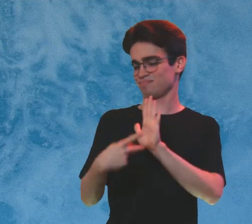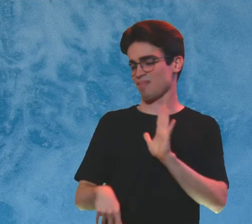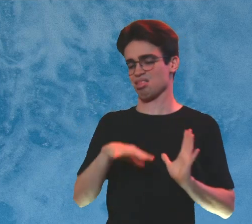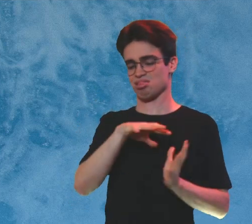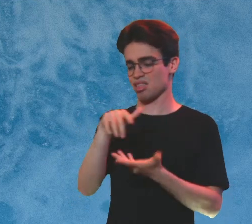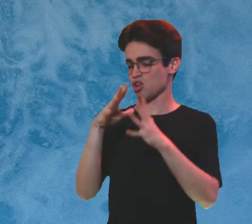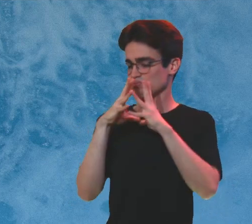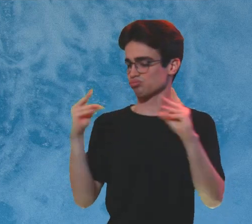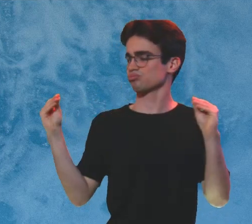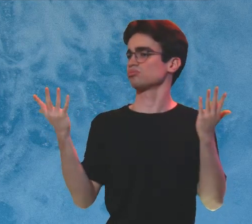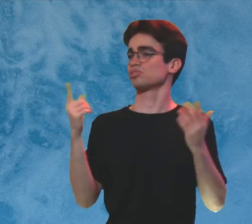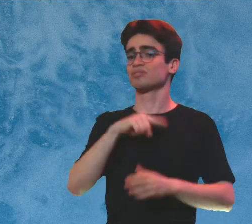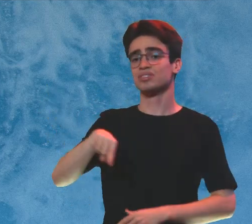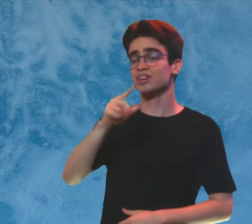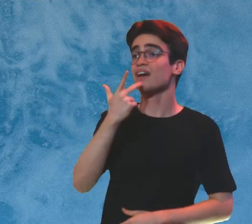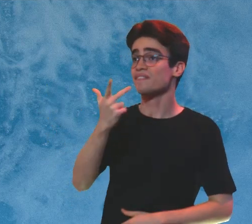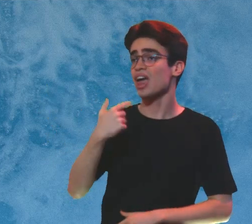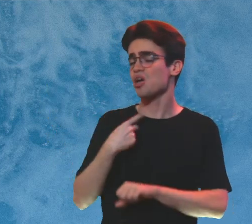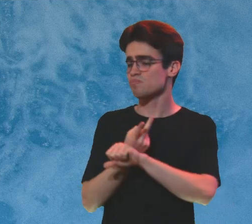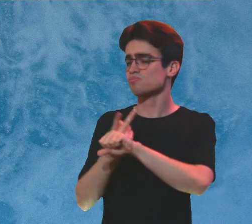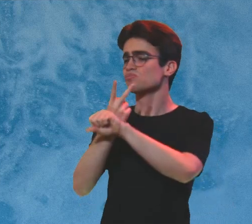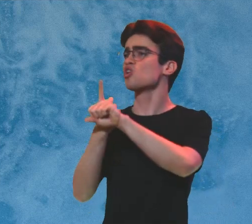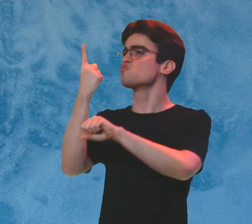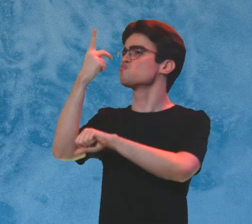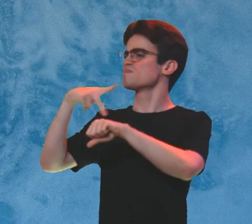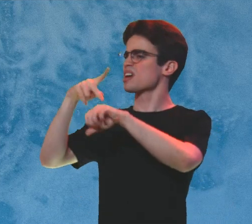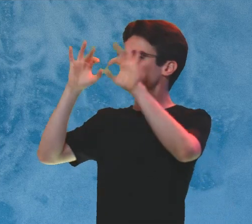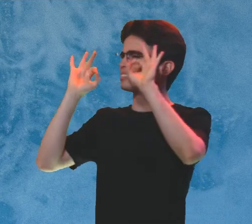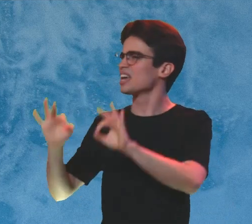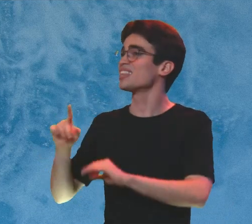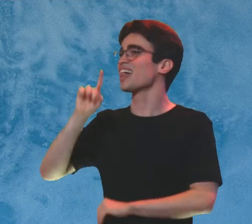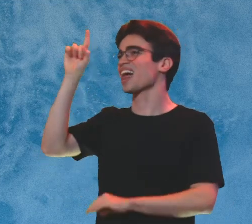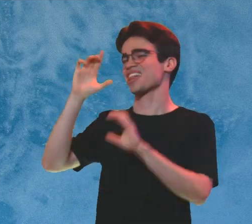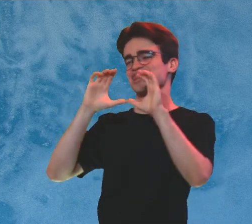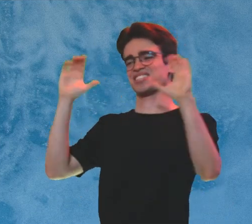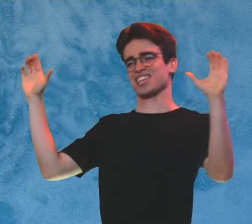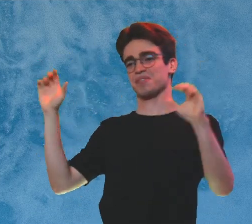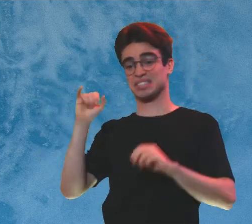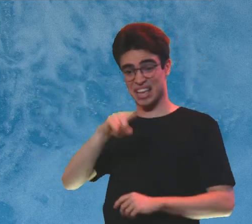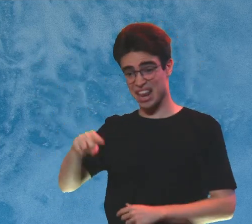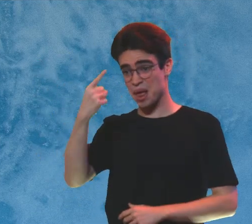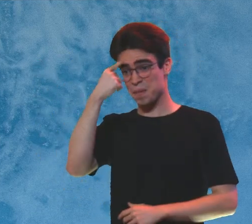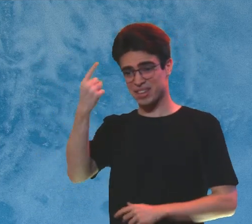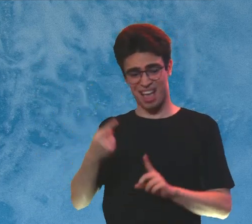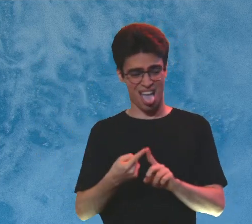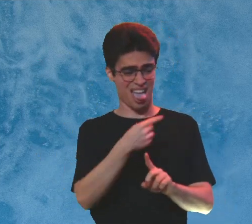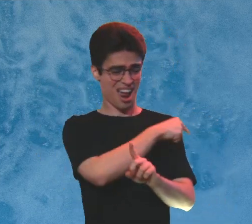estão buscando uma pátria. Se estivessem pensando naquela de onde saíram, teriam